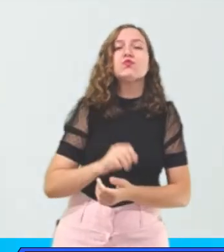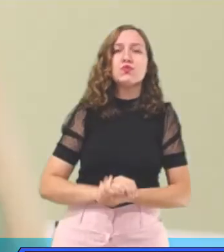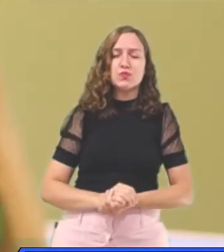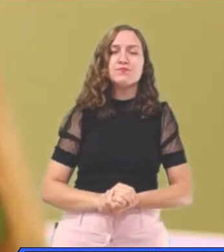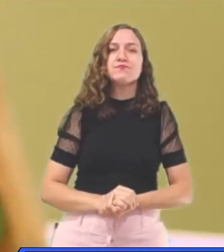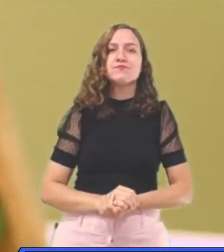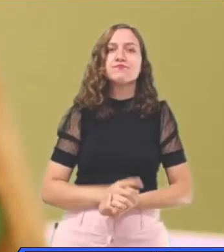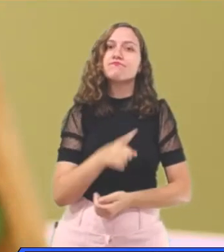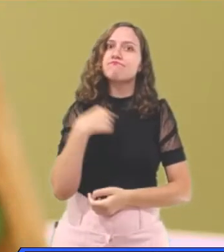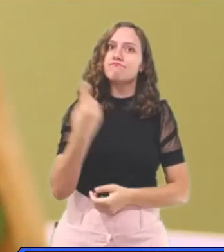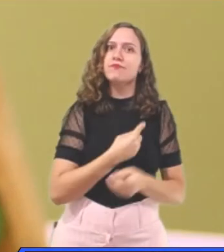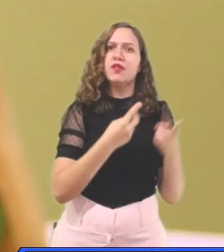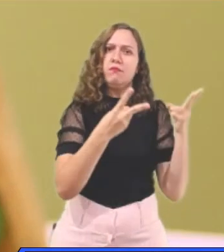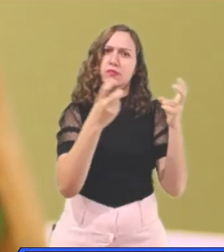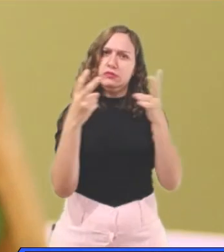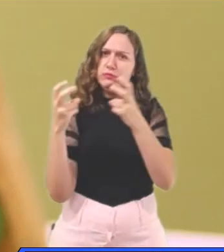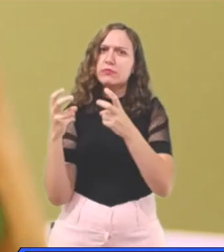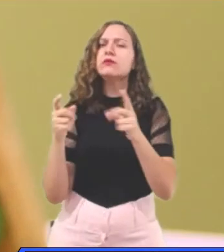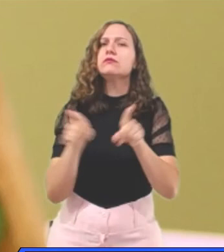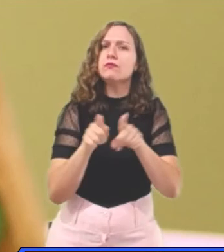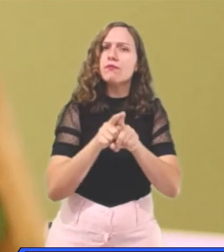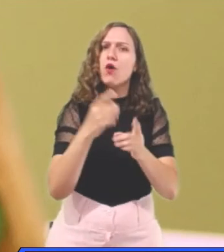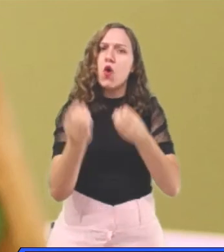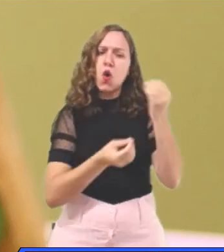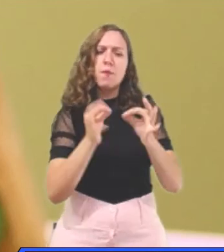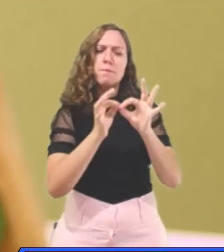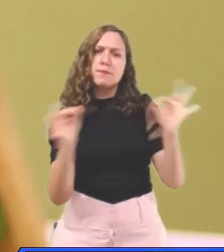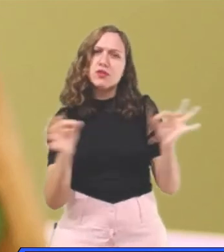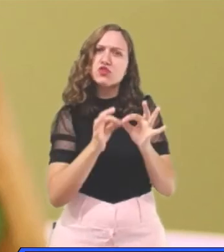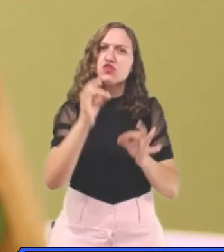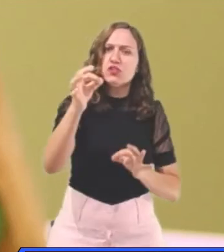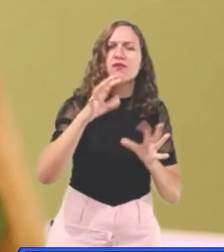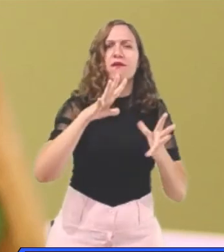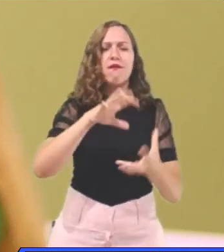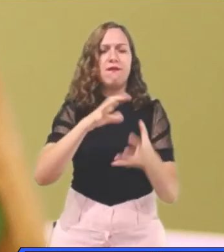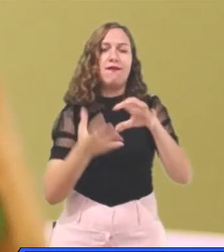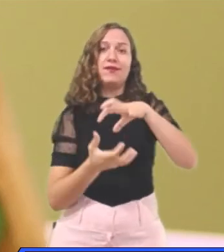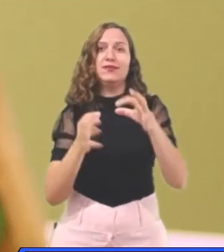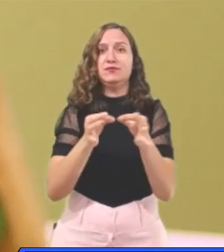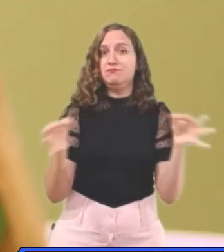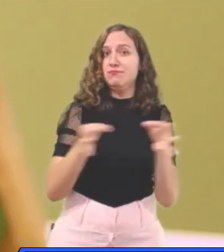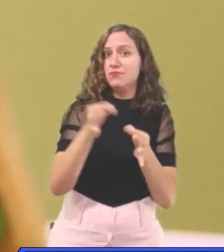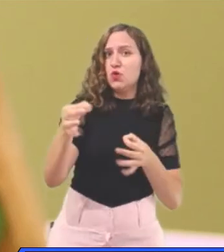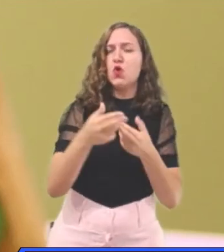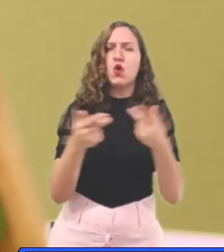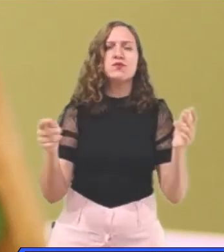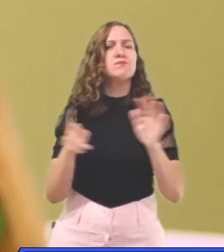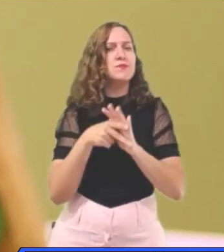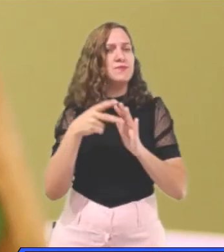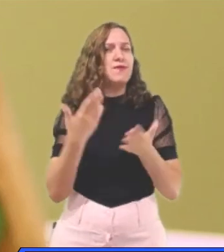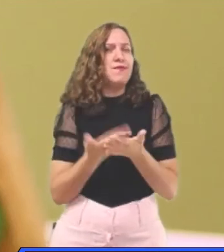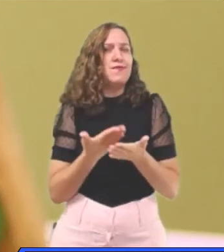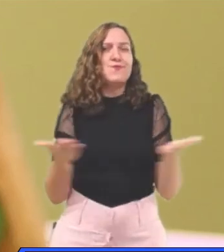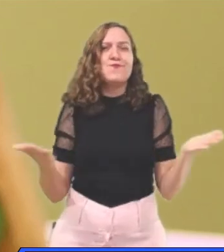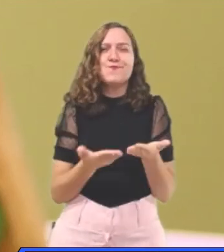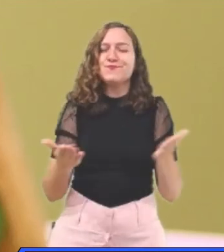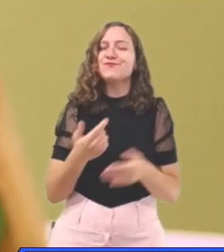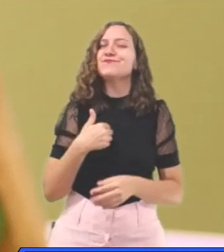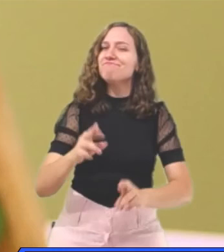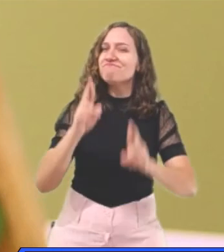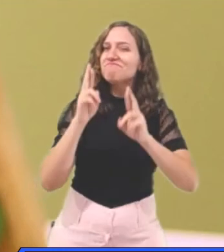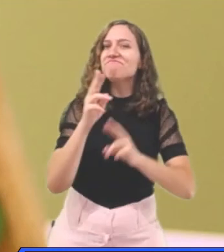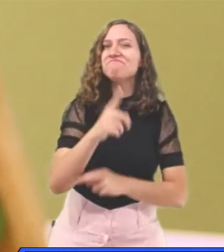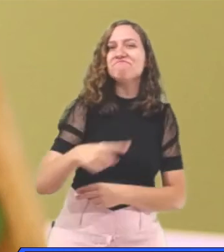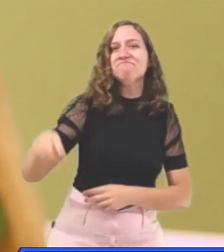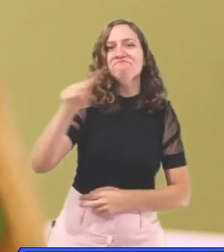Ler e interpretar, resolvendo problemas com medidas e grandezas, foi o que a gente viu na aula de hoje. Espero que você tenha gostado